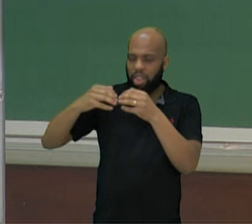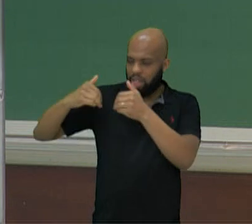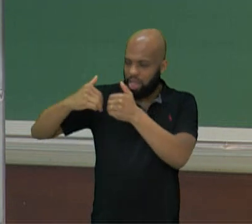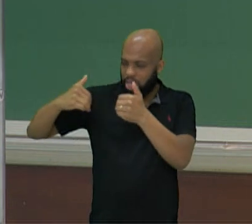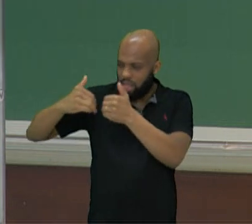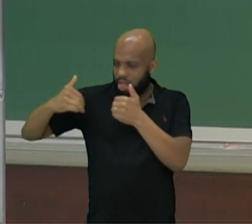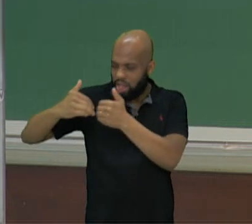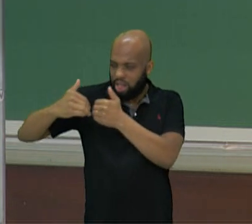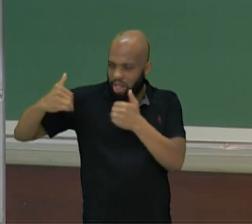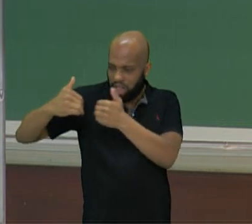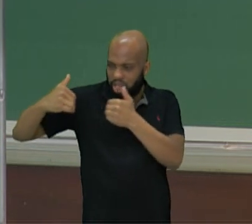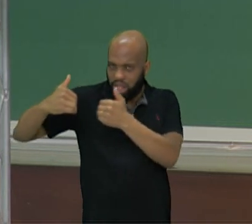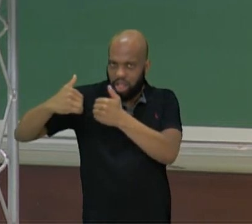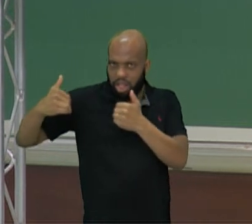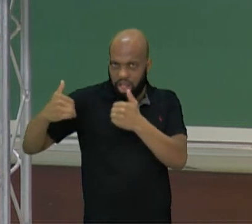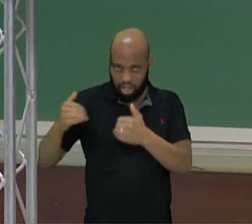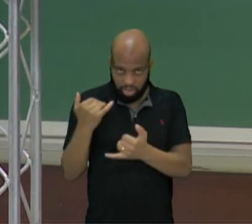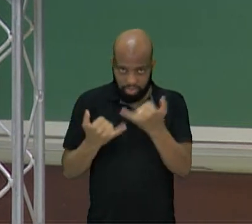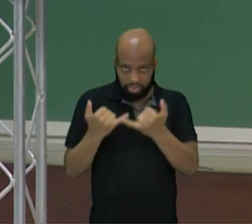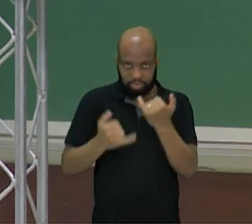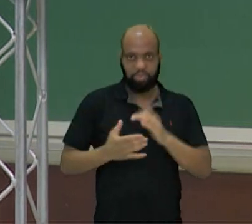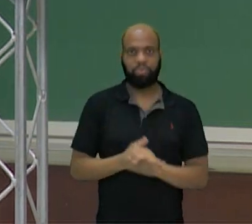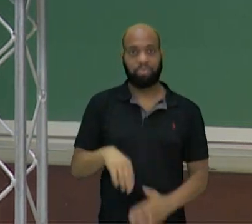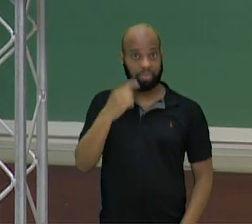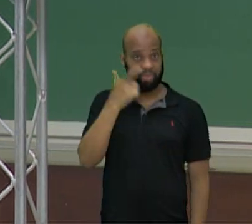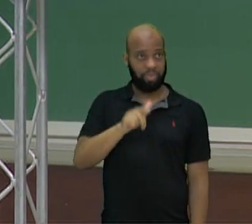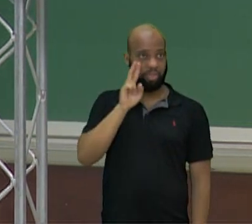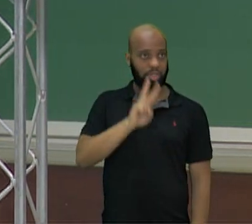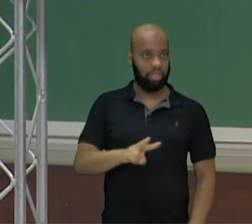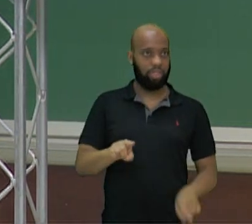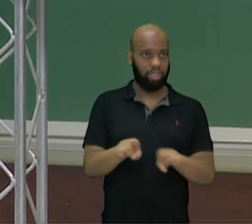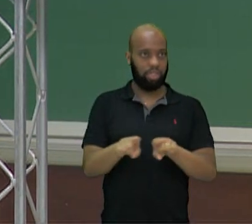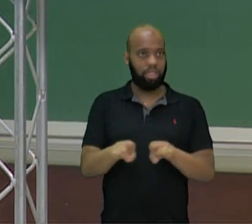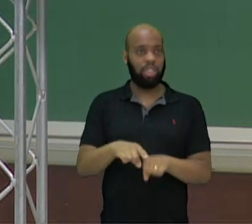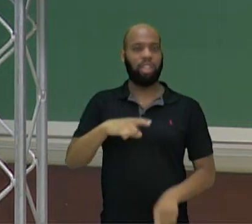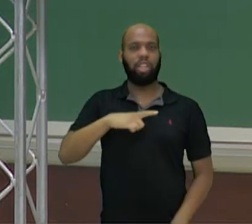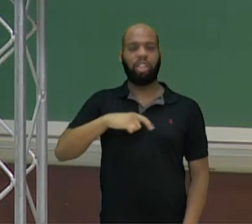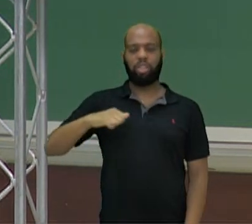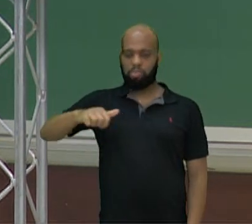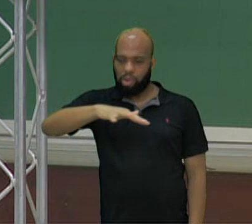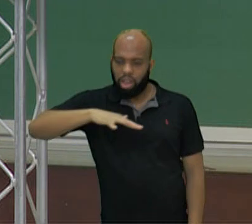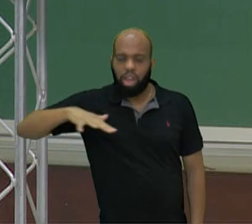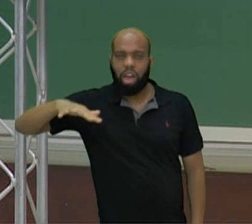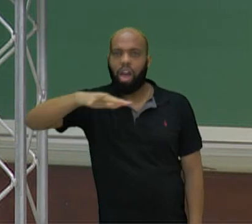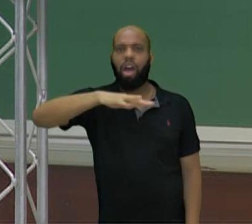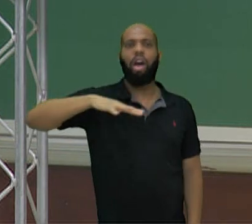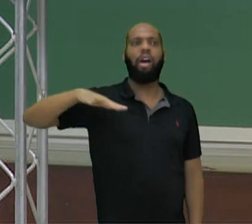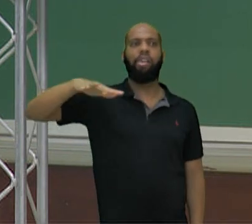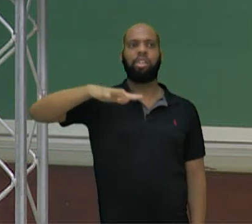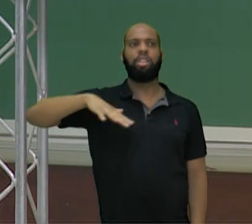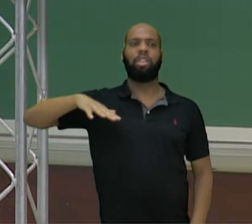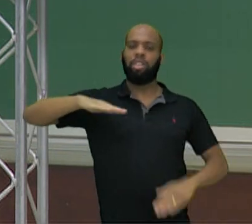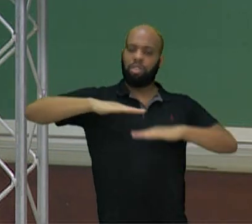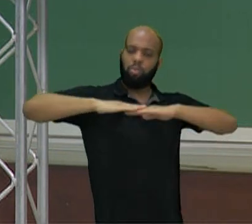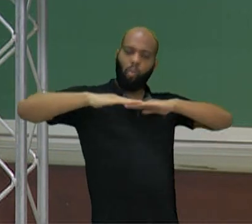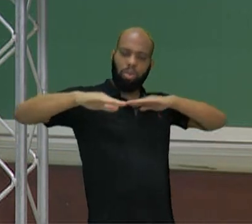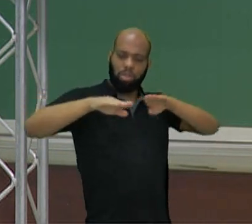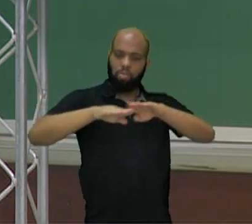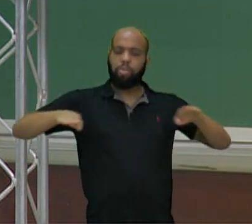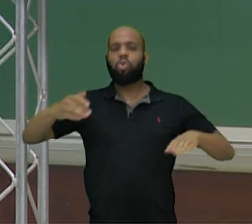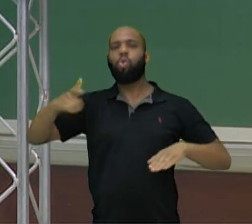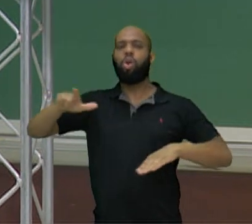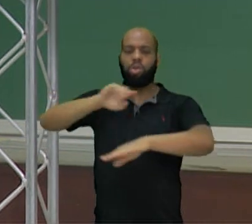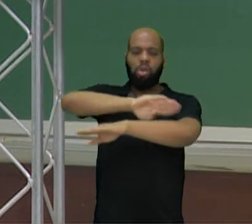uma separação ali, ok? Você consegue ver aqui, ó, que tem uma área, de repente, mais plana, umas arinhas meio